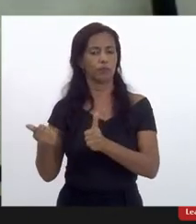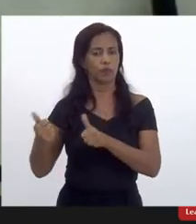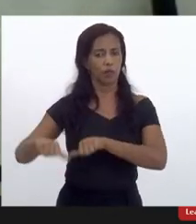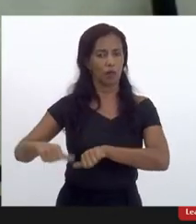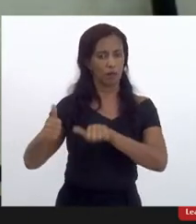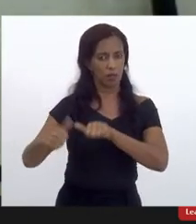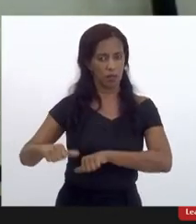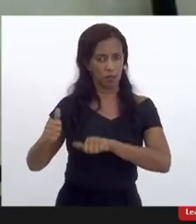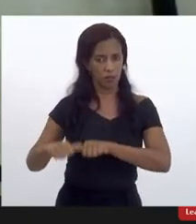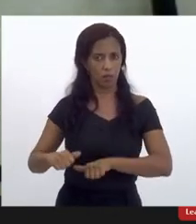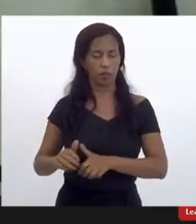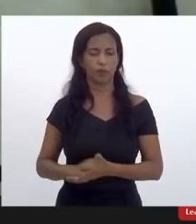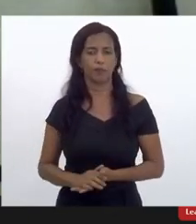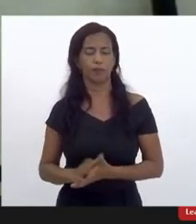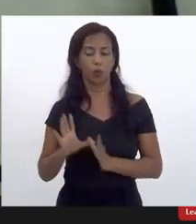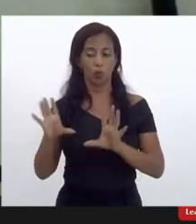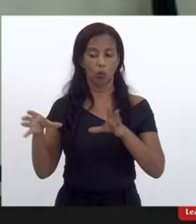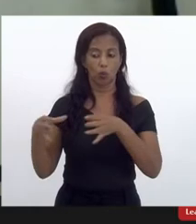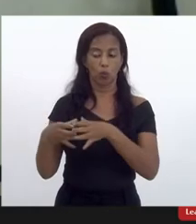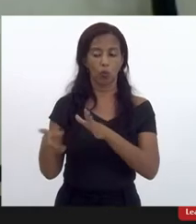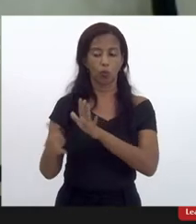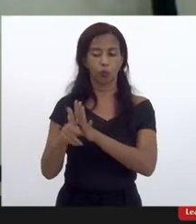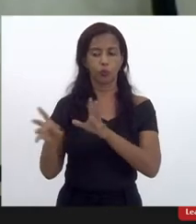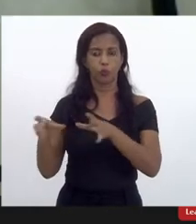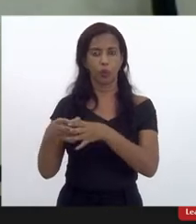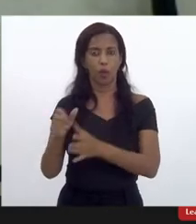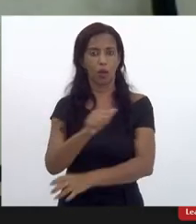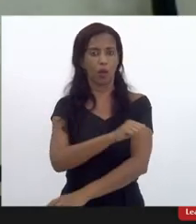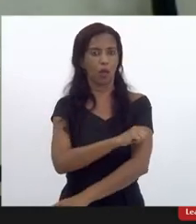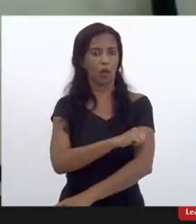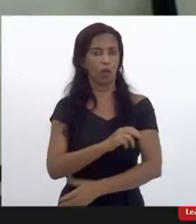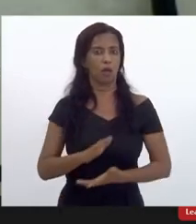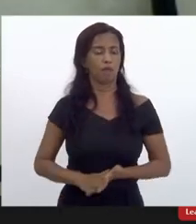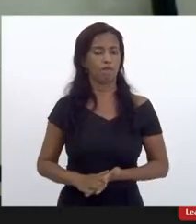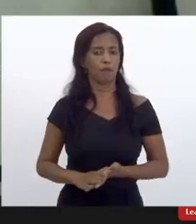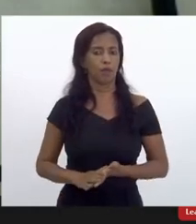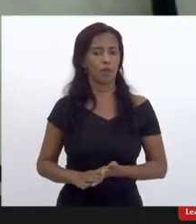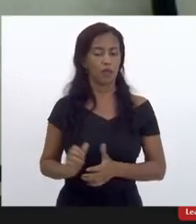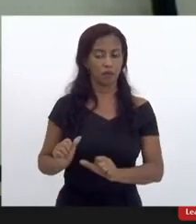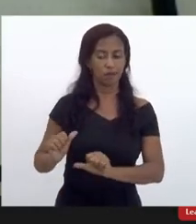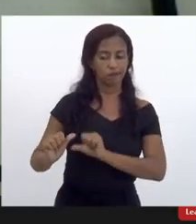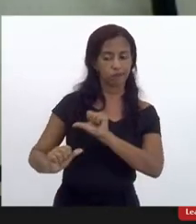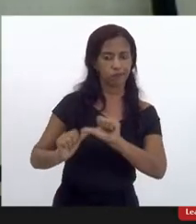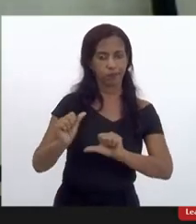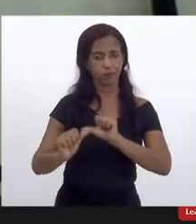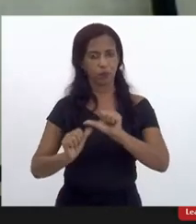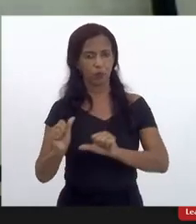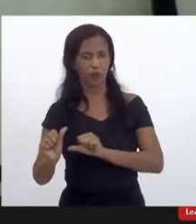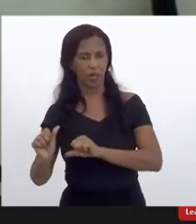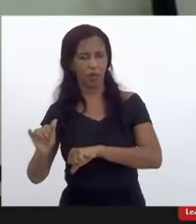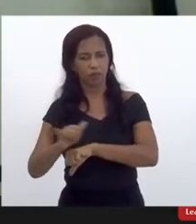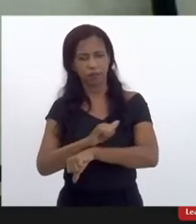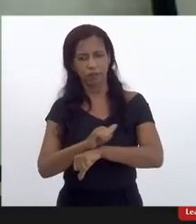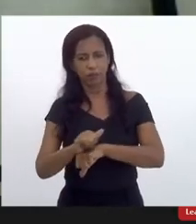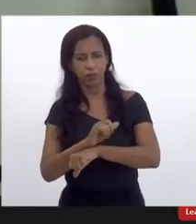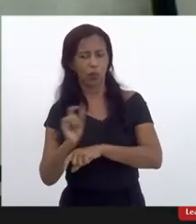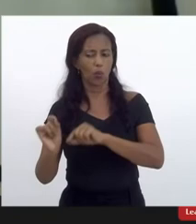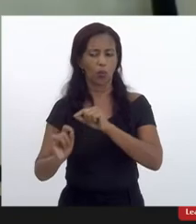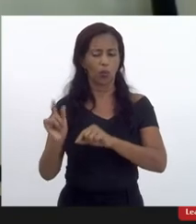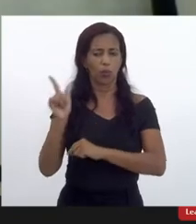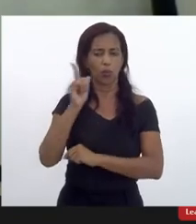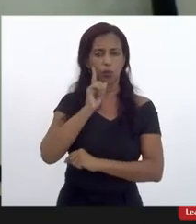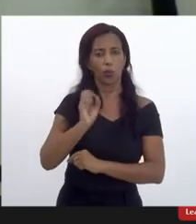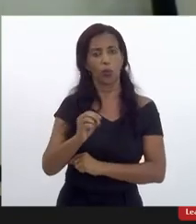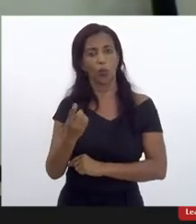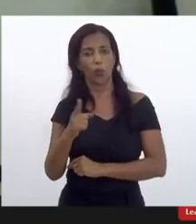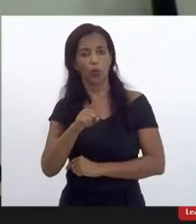avaliação diagnóstica com os seus alunos e replanejaram, de acordo com o que foi atingido ou